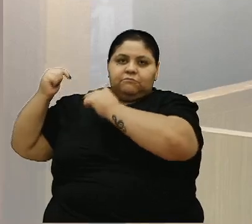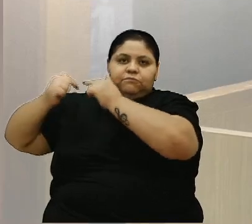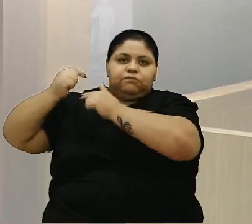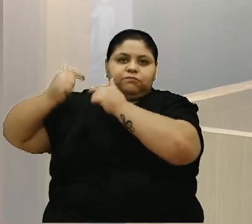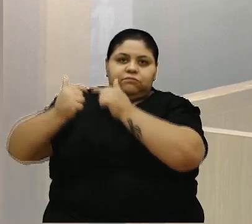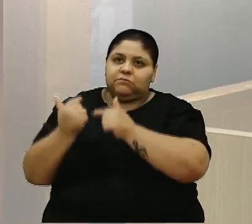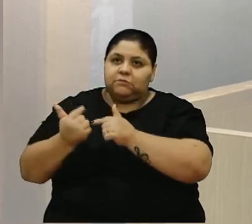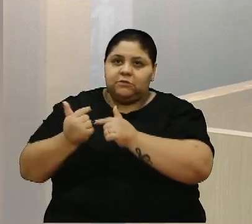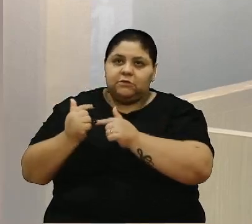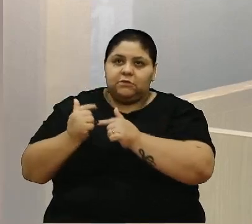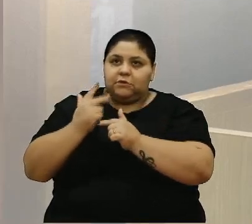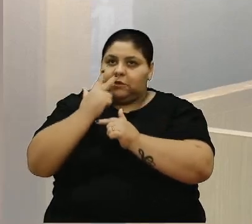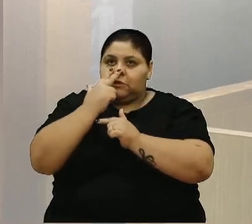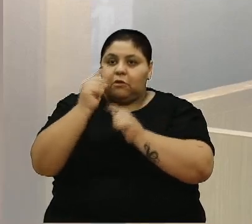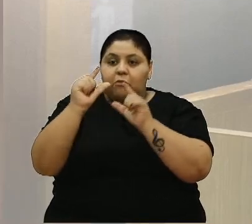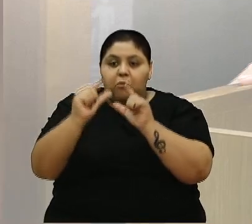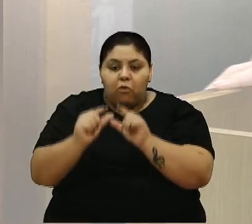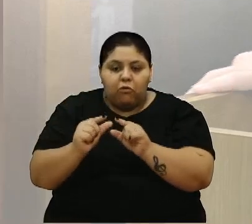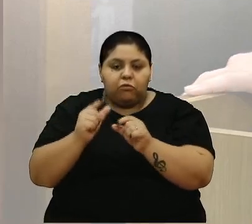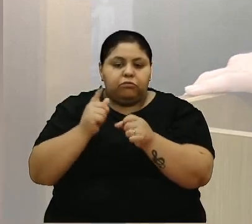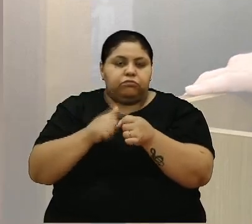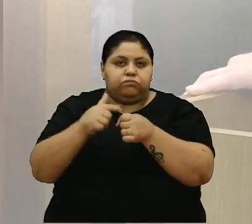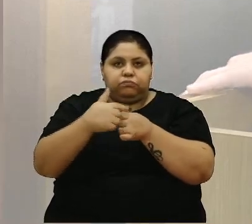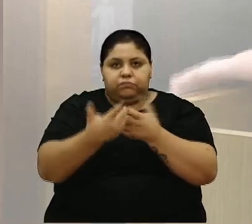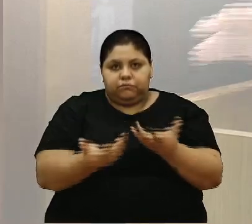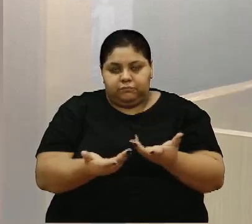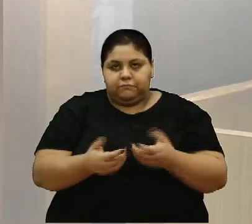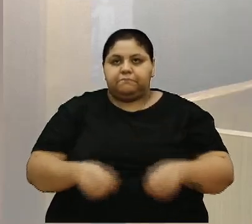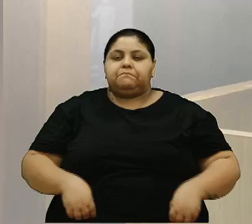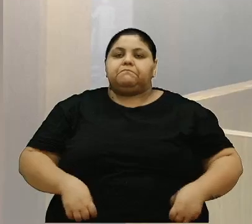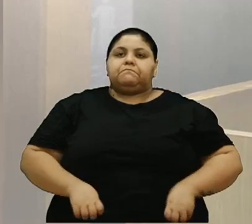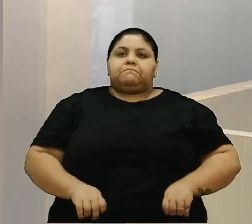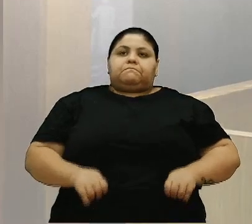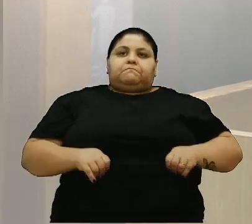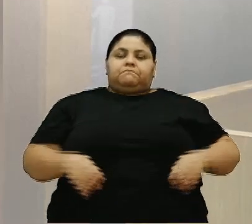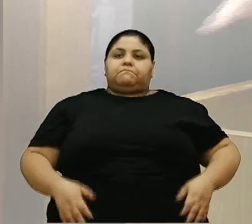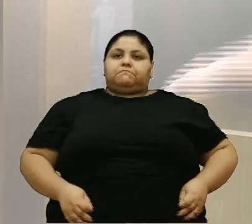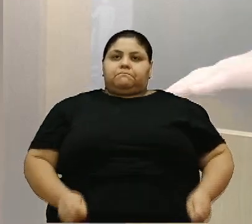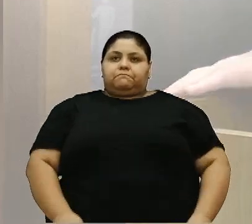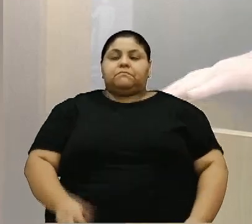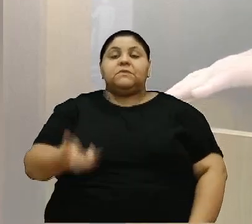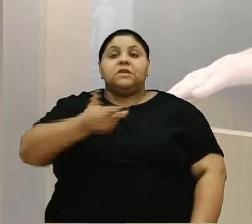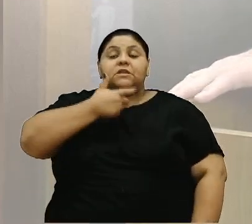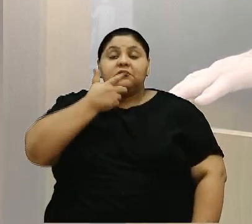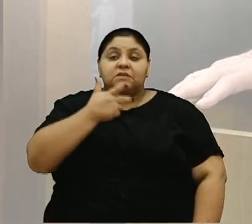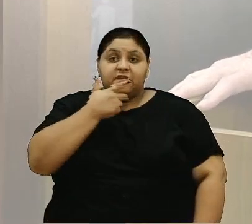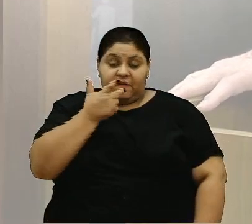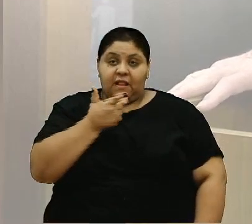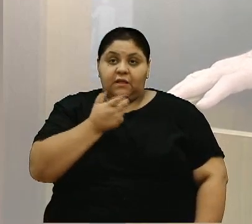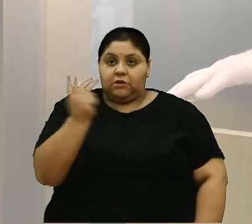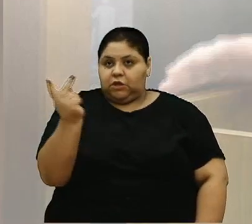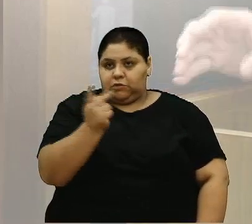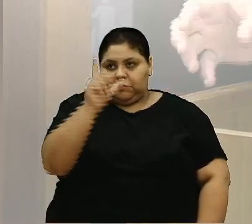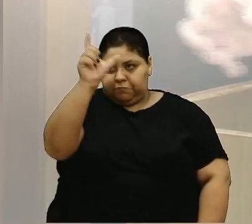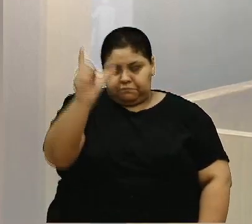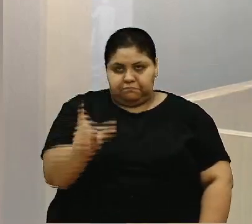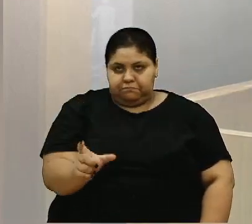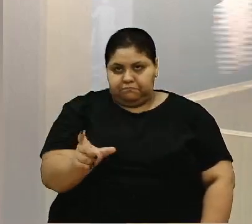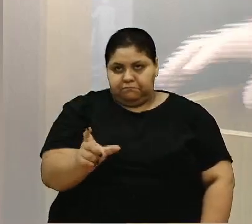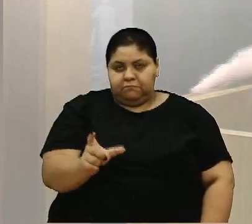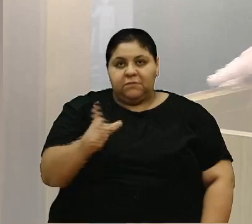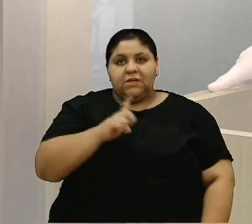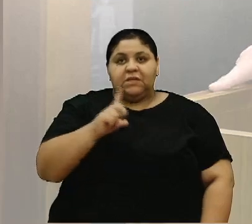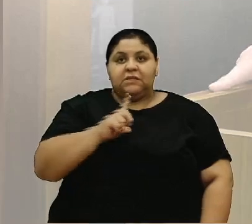como poucos municípios. E nessa fala que eles se manifestaram, houve